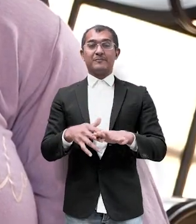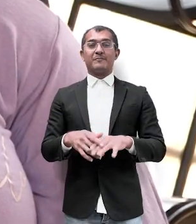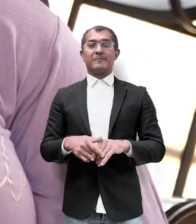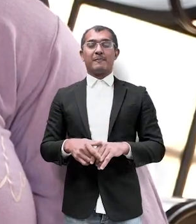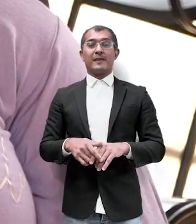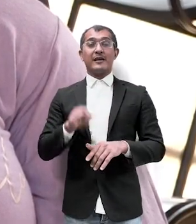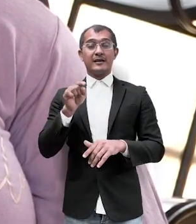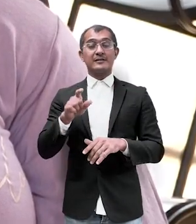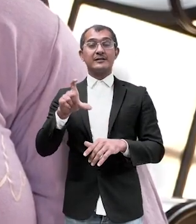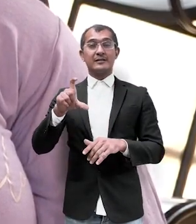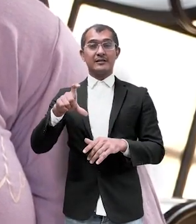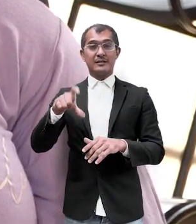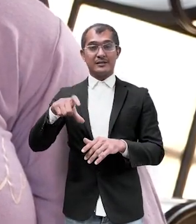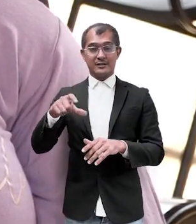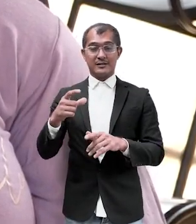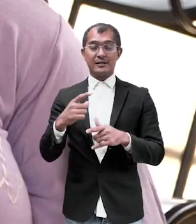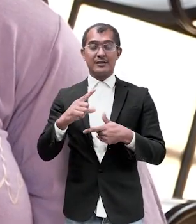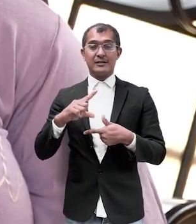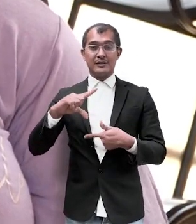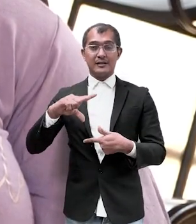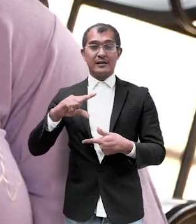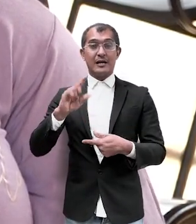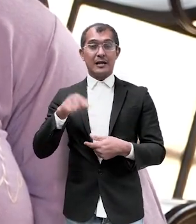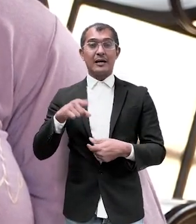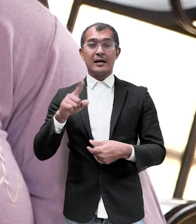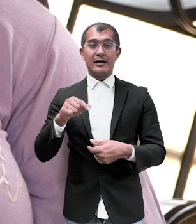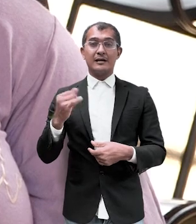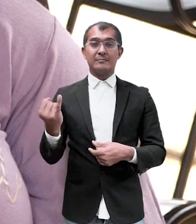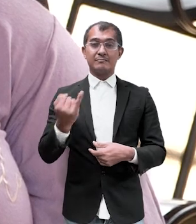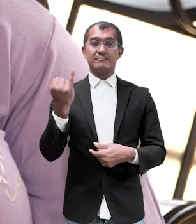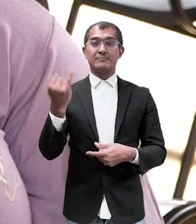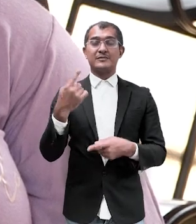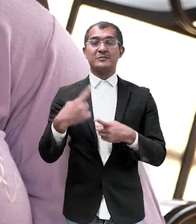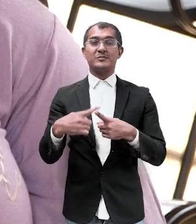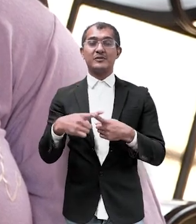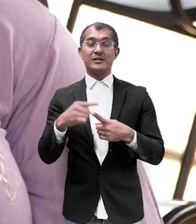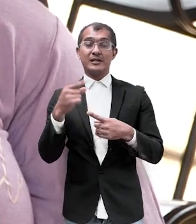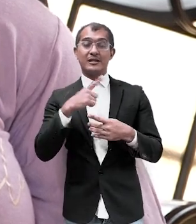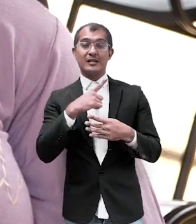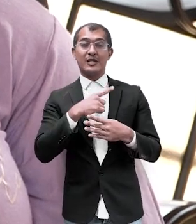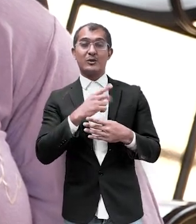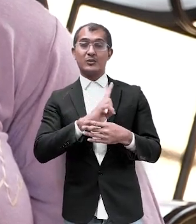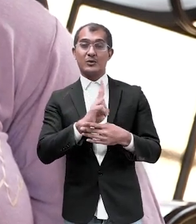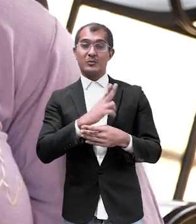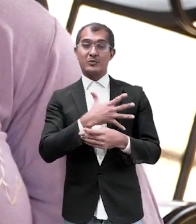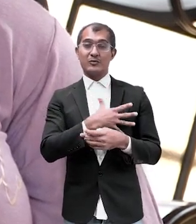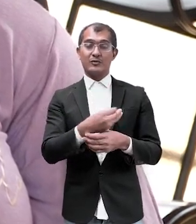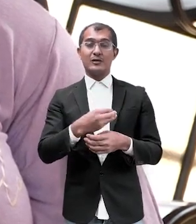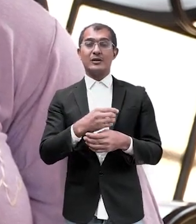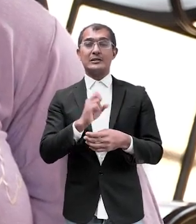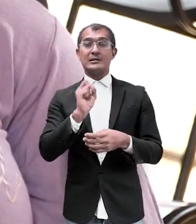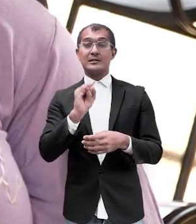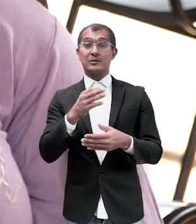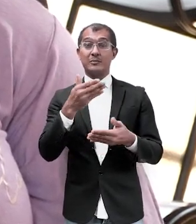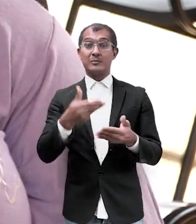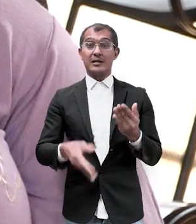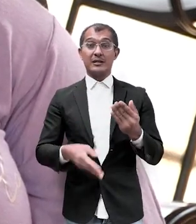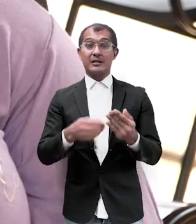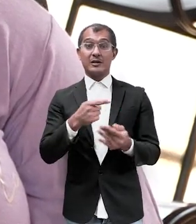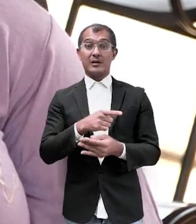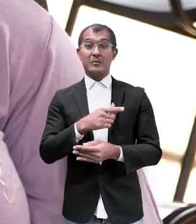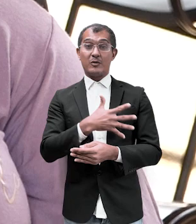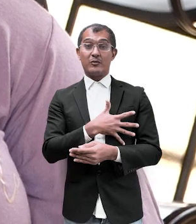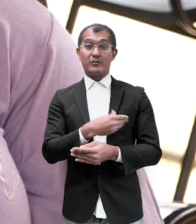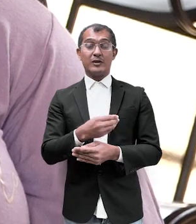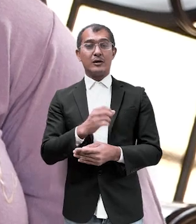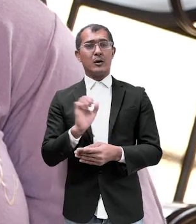ela é muito boa por quê Porque ela tem Identificação do meu filho né acaso Se eu perder ele é alguma